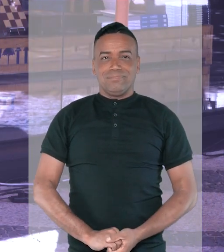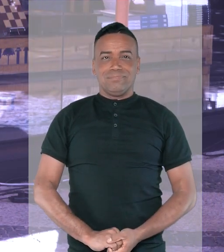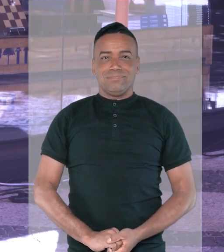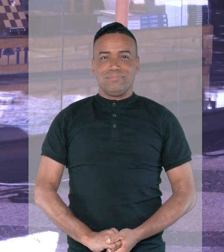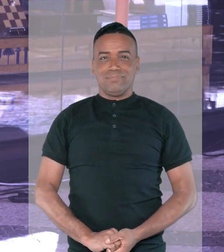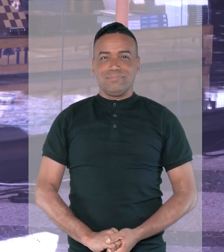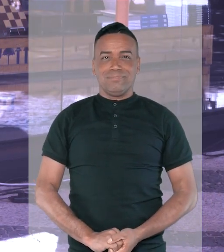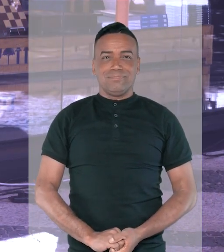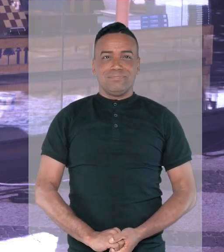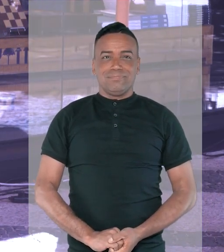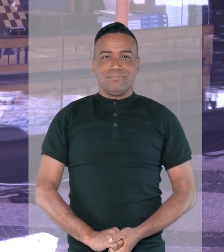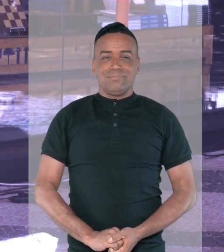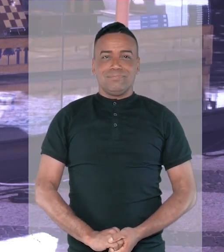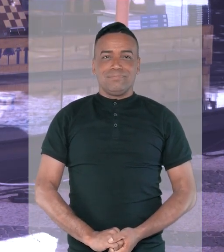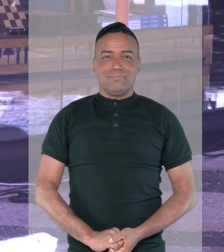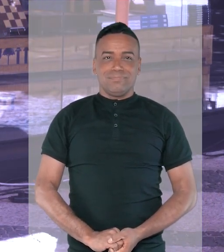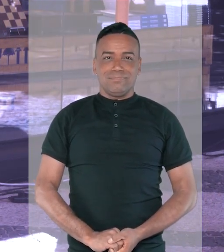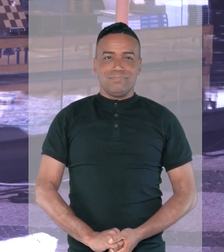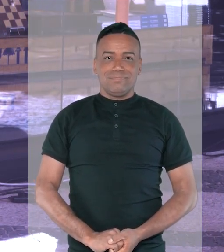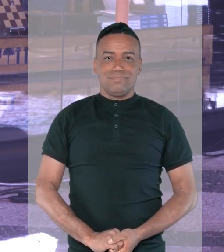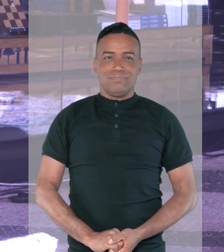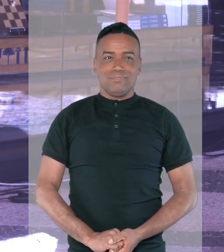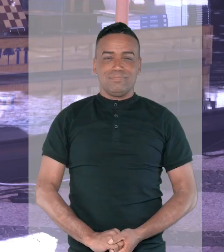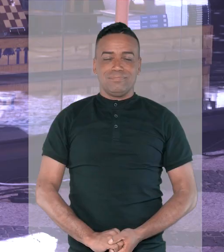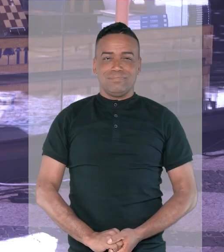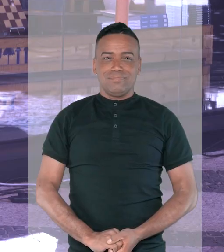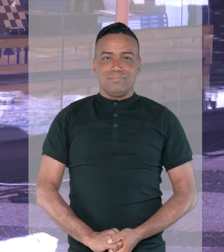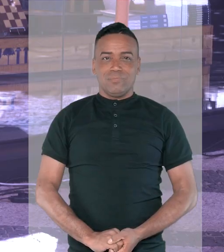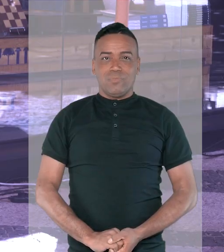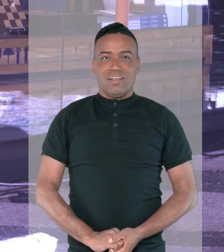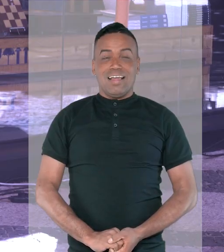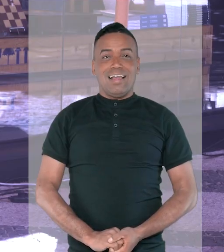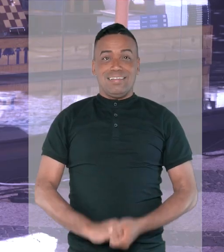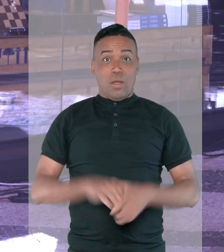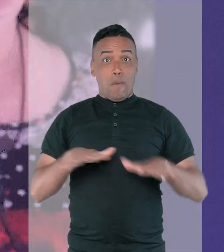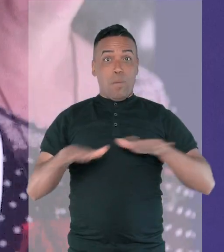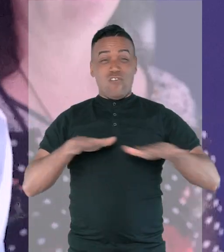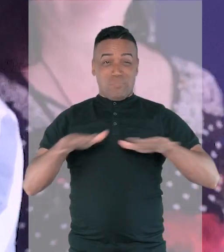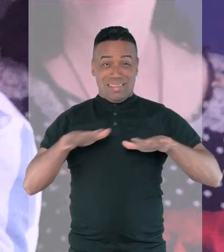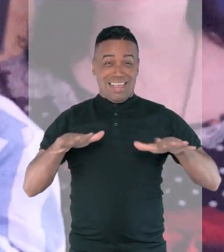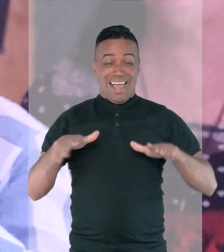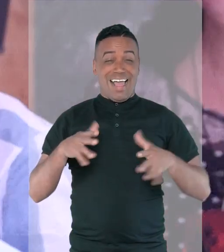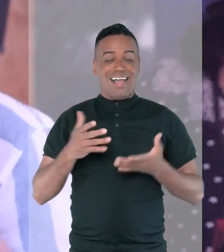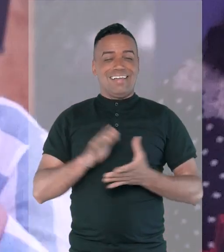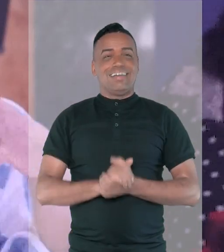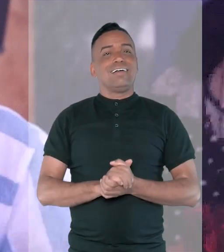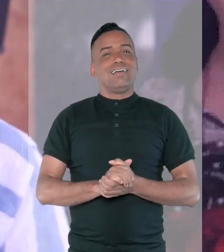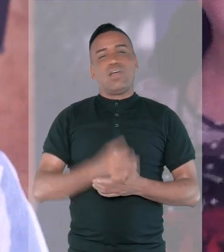Uma espectadora vai ao microfone fazer uma pergunta. Estava aqui para poder movimentar, né? Então,